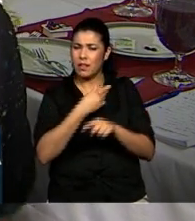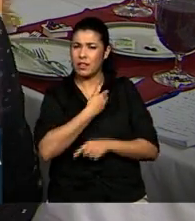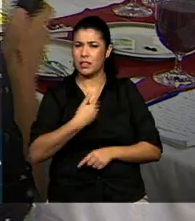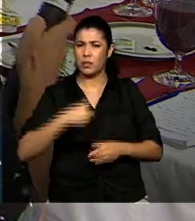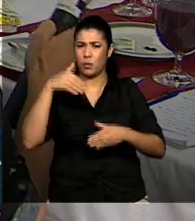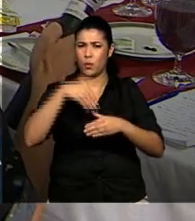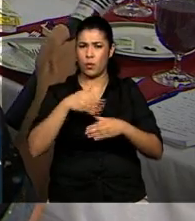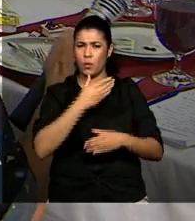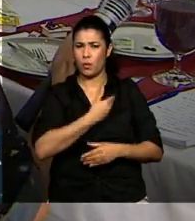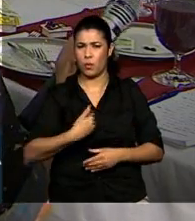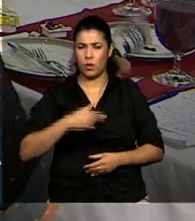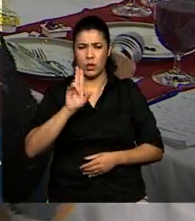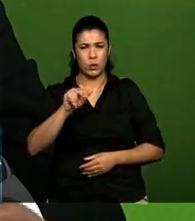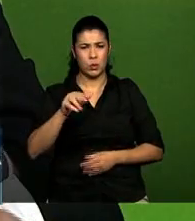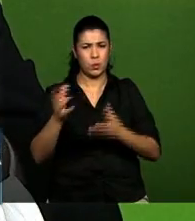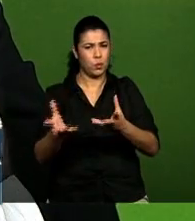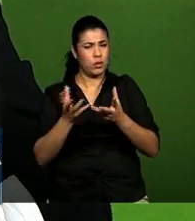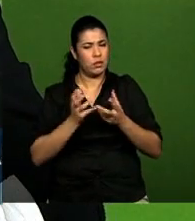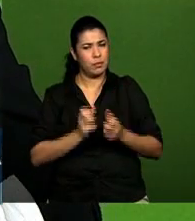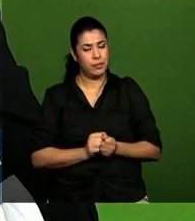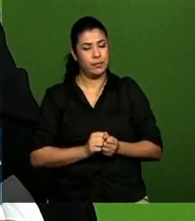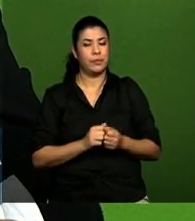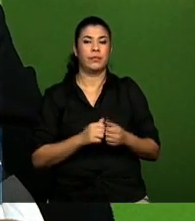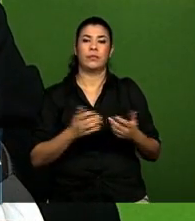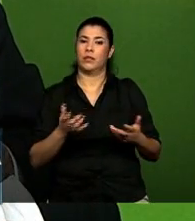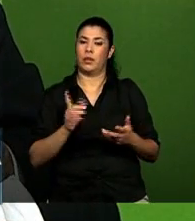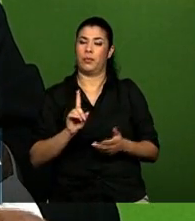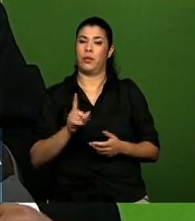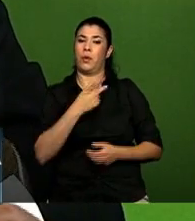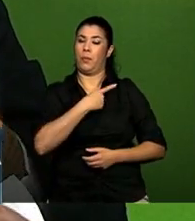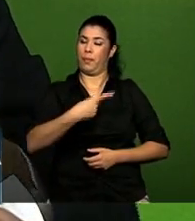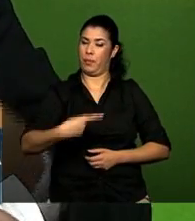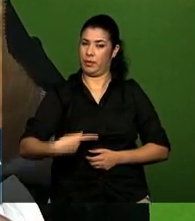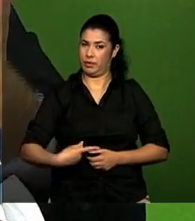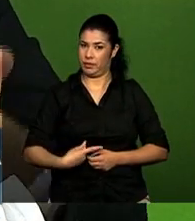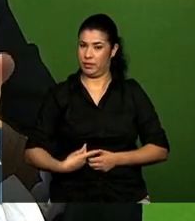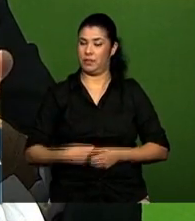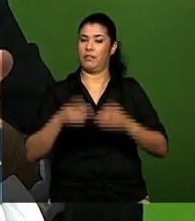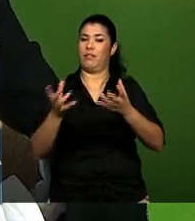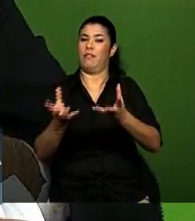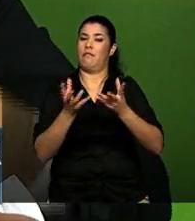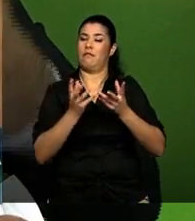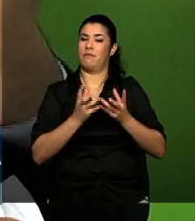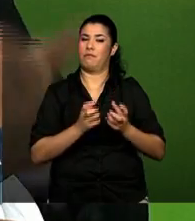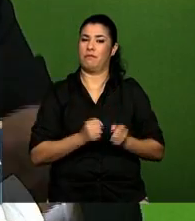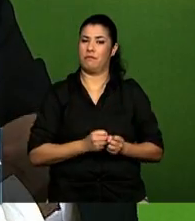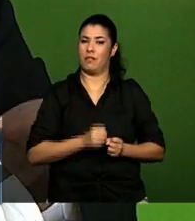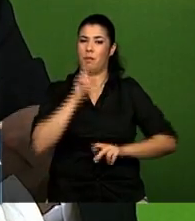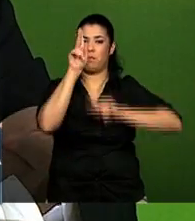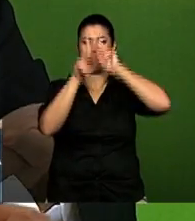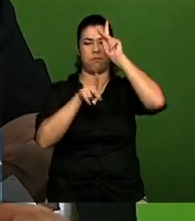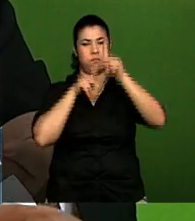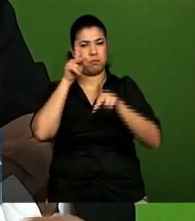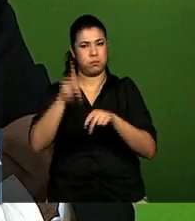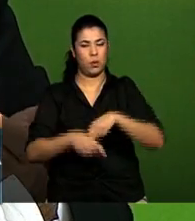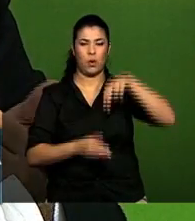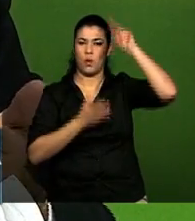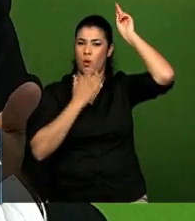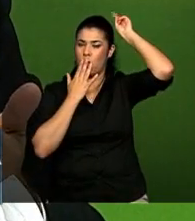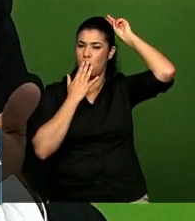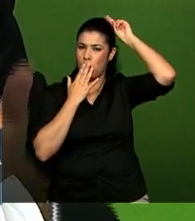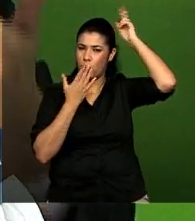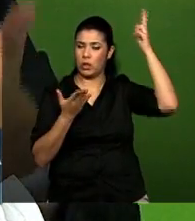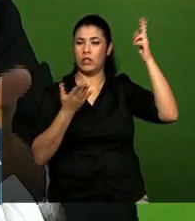inclusive então a presidente recebe os povos indígenas nós temos avanços muito importantes reconhecidos pelos povos